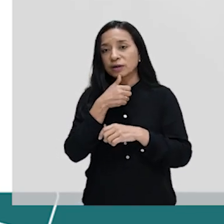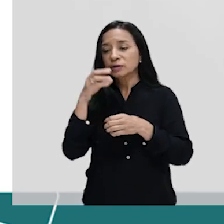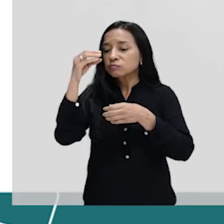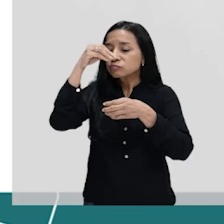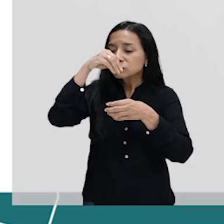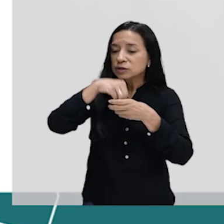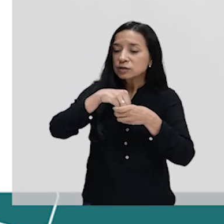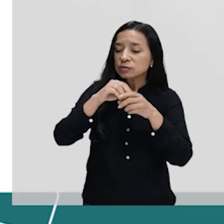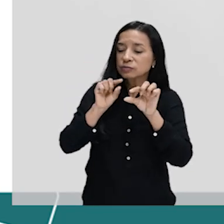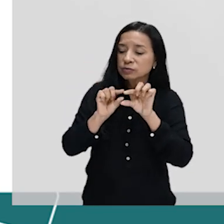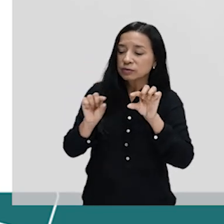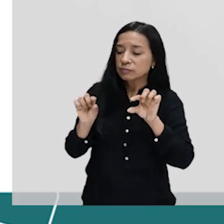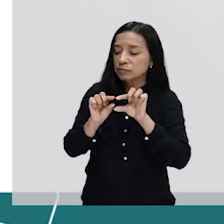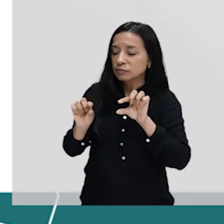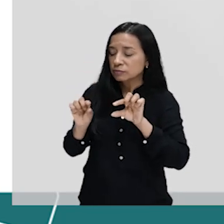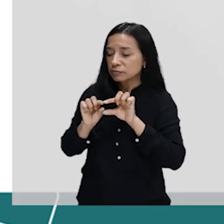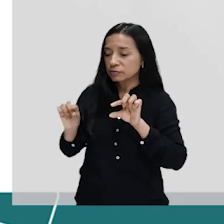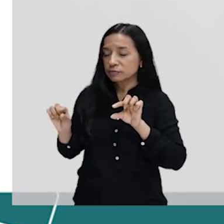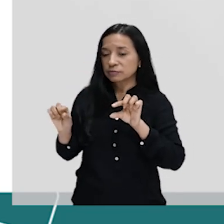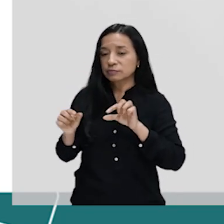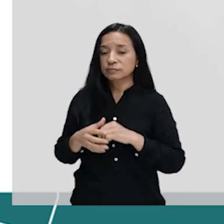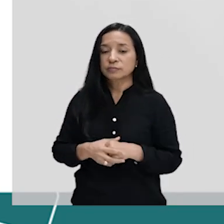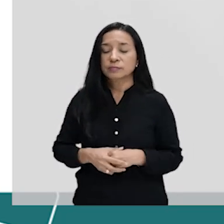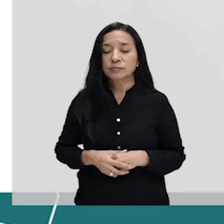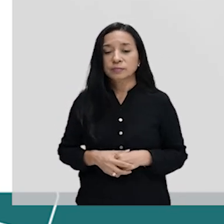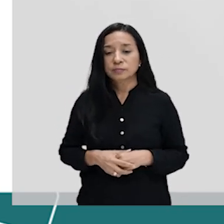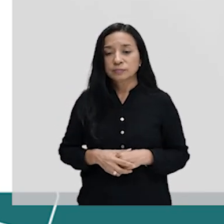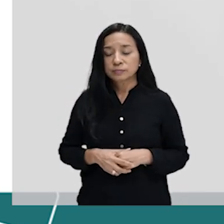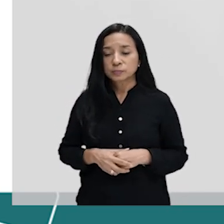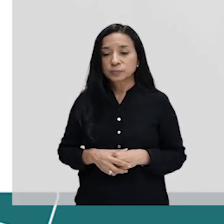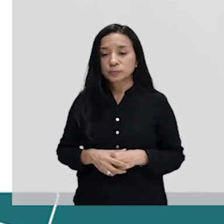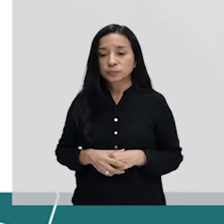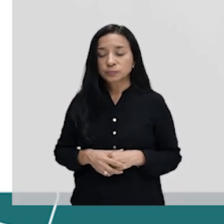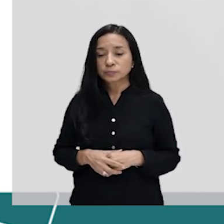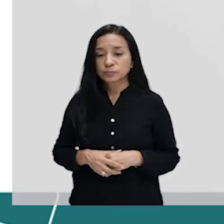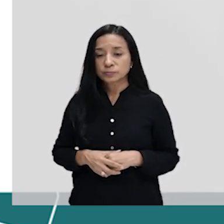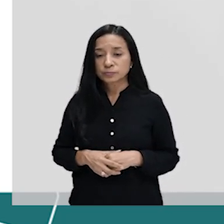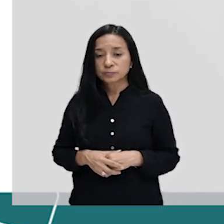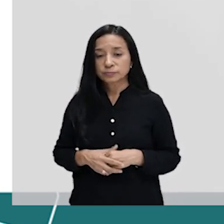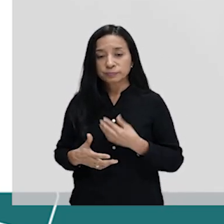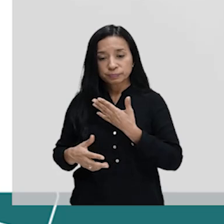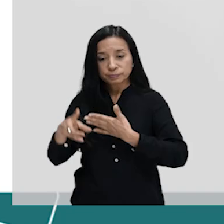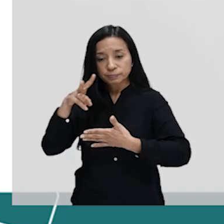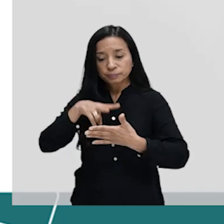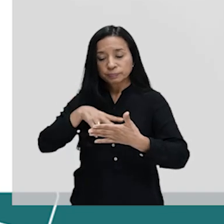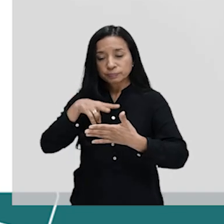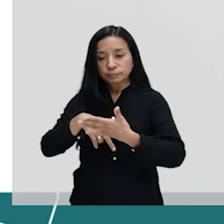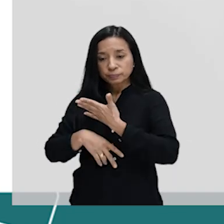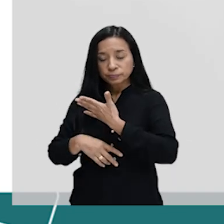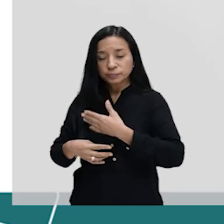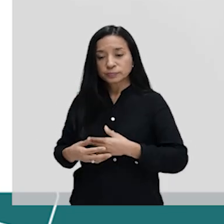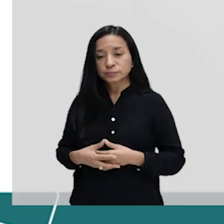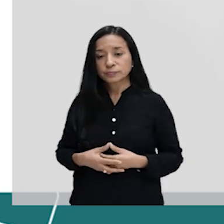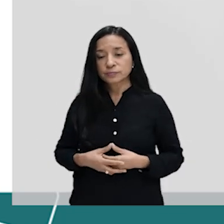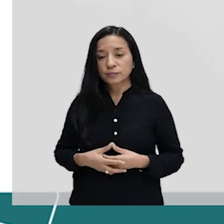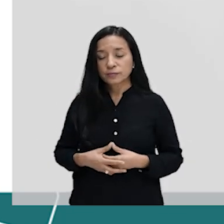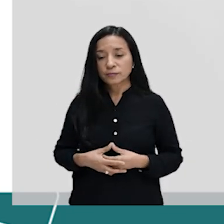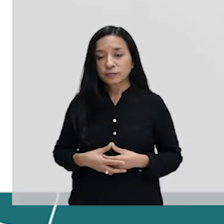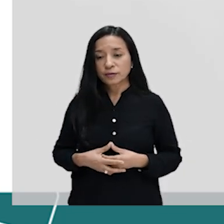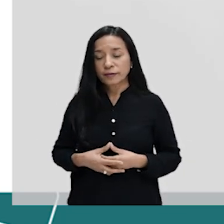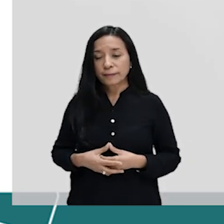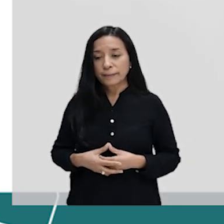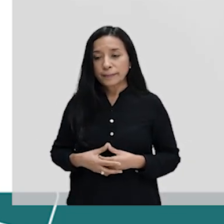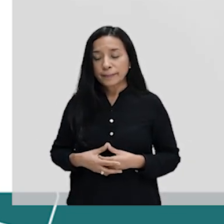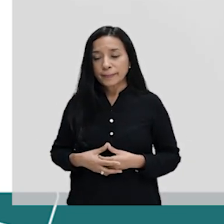encaixá-los dentro da frase, né? Pronomes pessoais do caso oblíquo. Os pronomes pessoais do caso oblíquo podem